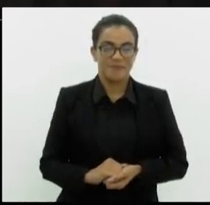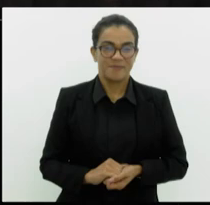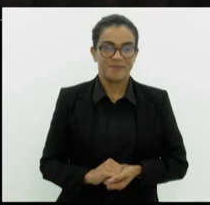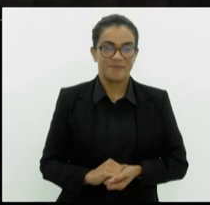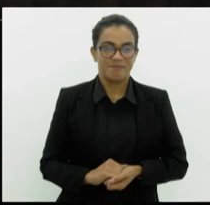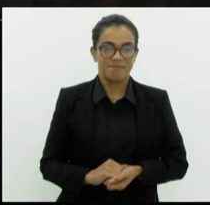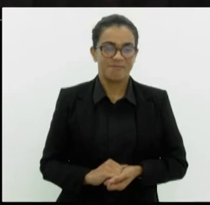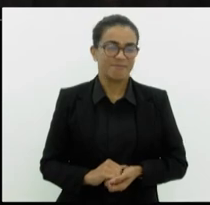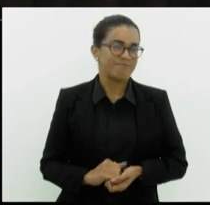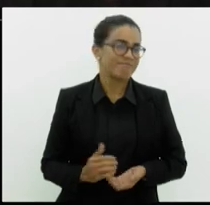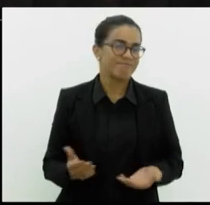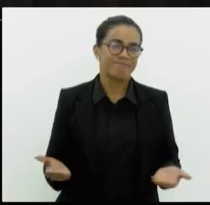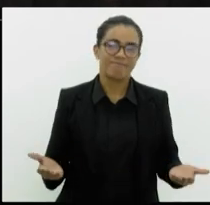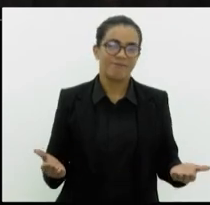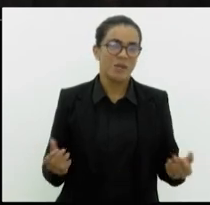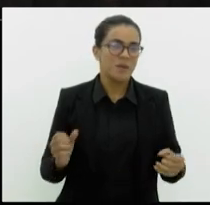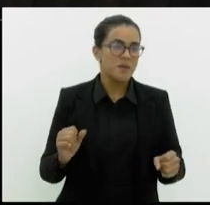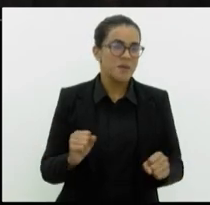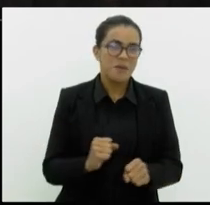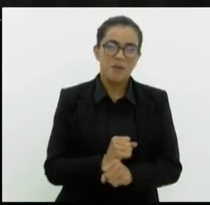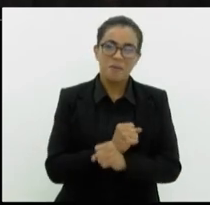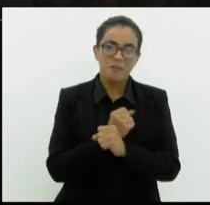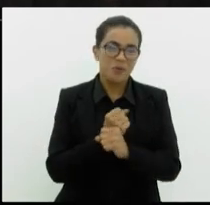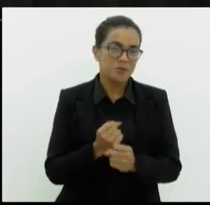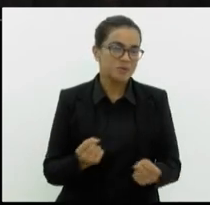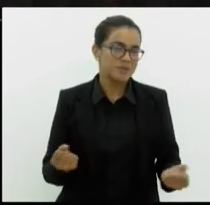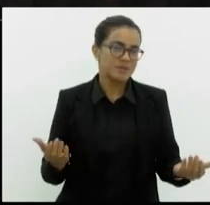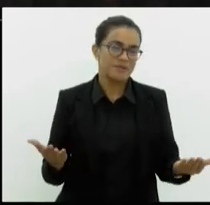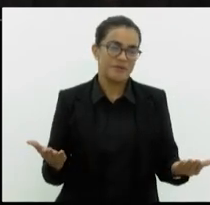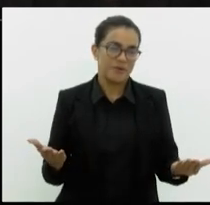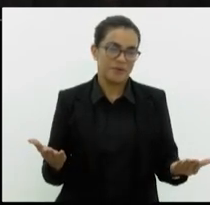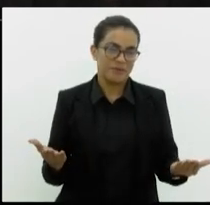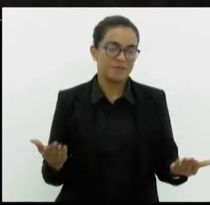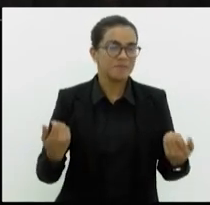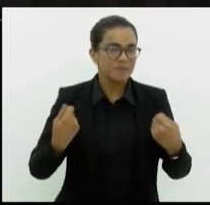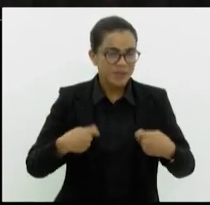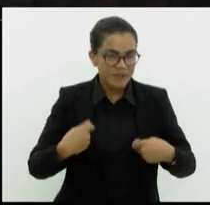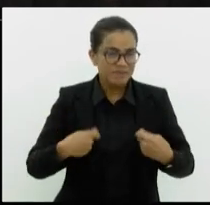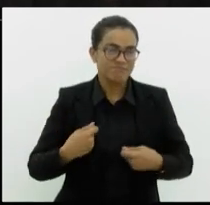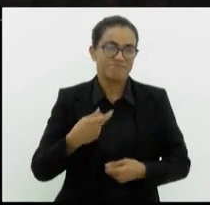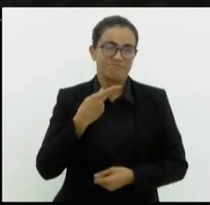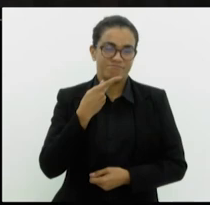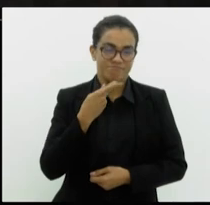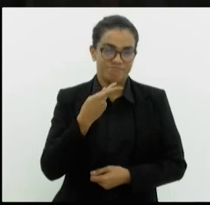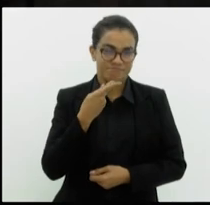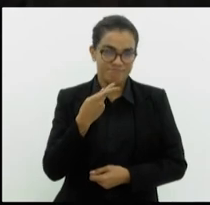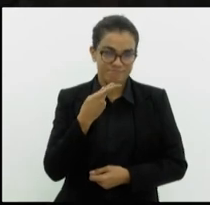é impossível deixar passar em branco a posição